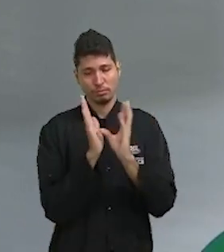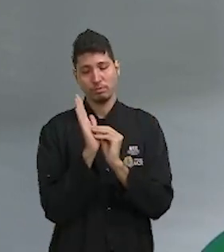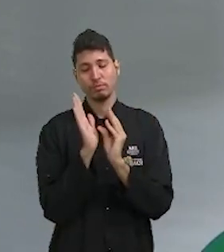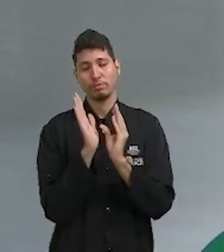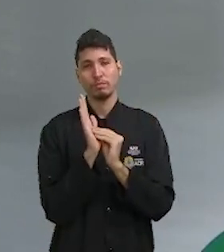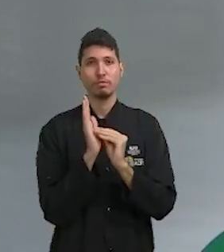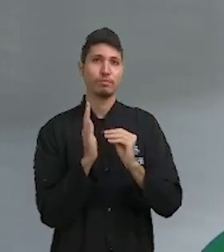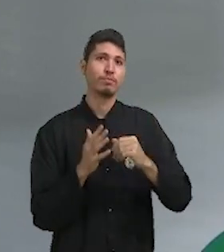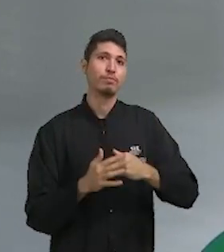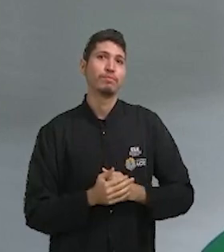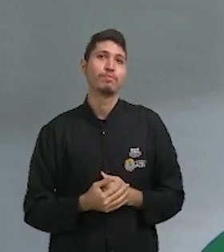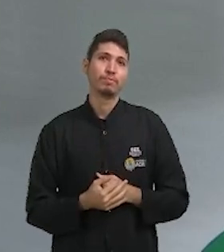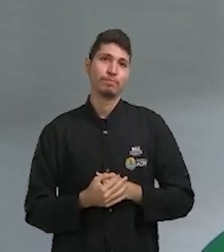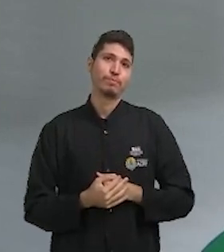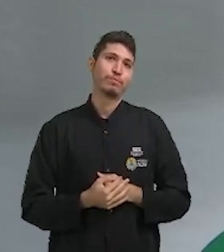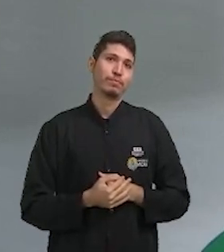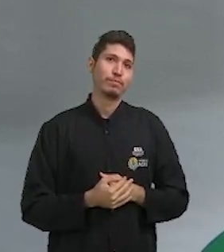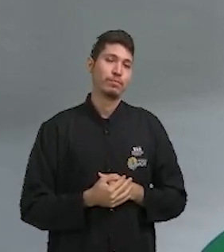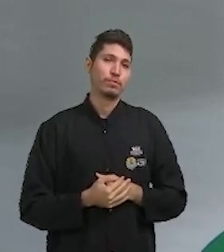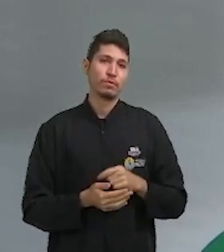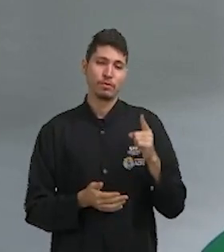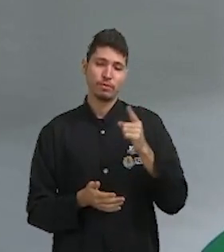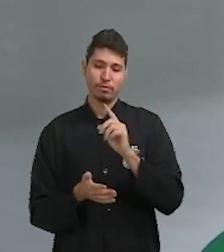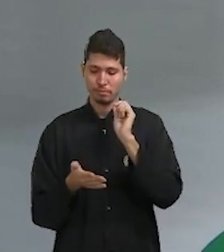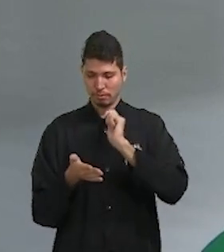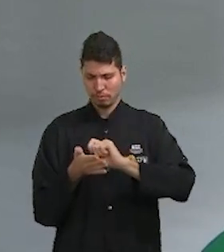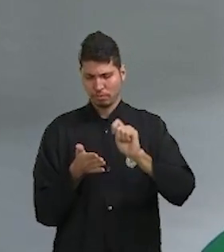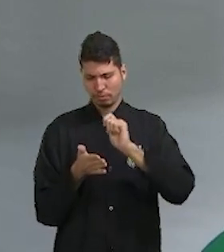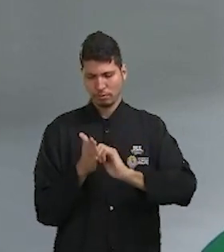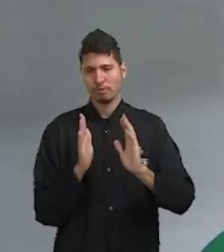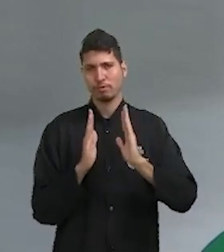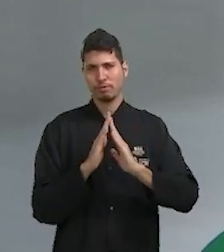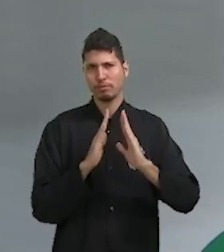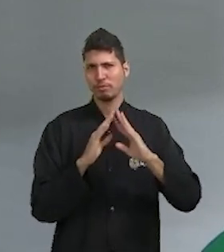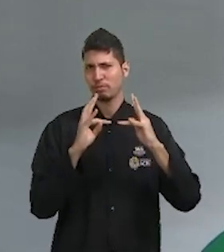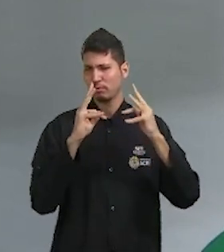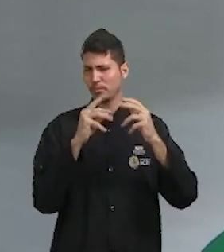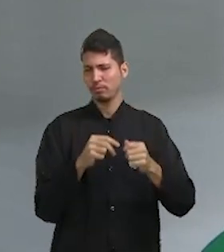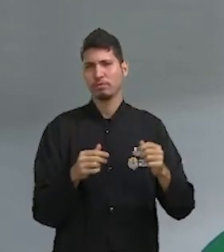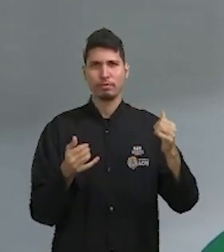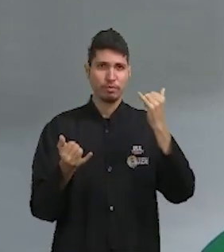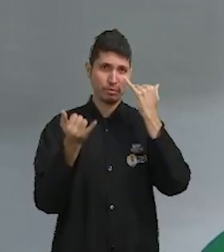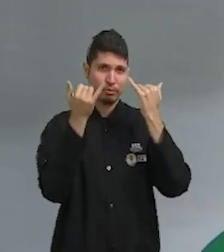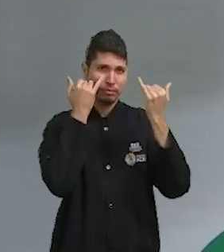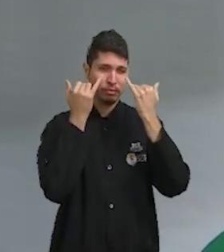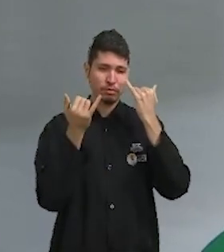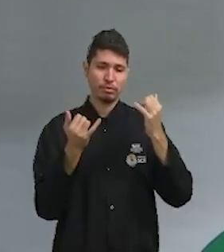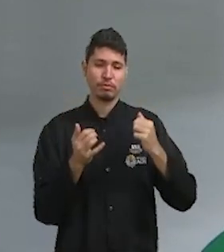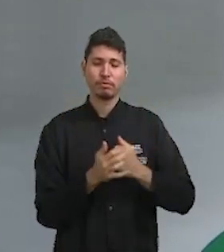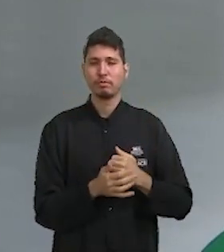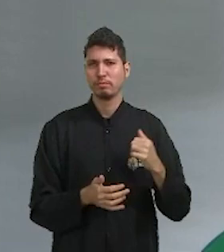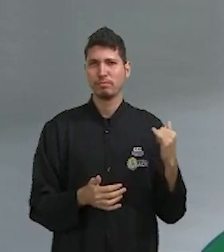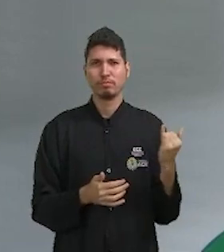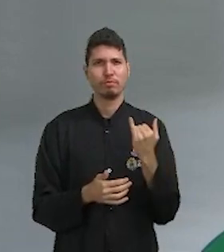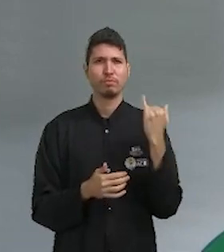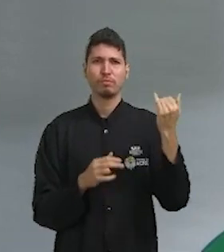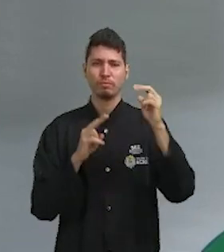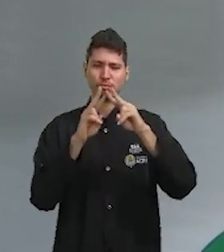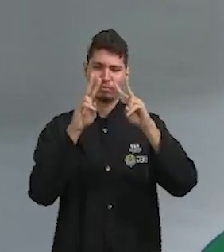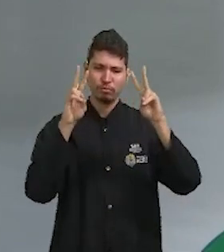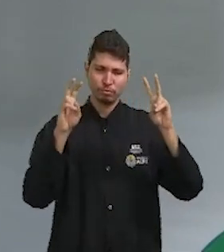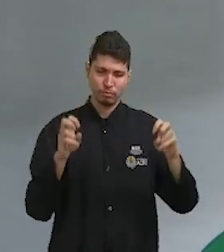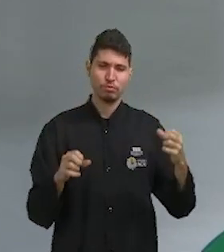conteúdo, tá? Que você tenha anotado em casa todas as informações super importantes. É um tema